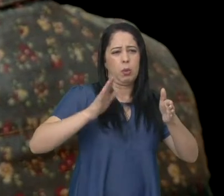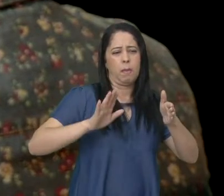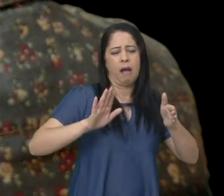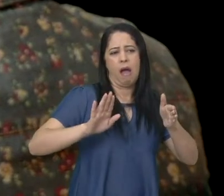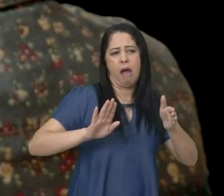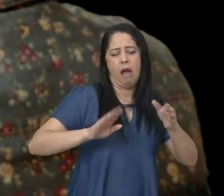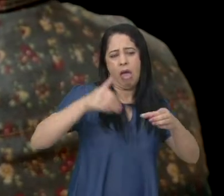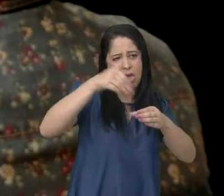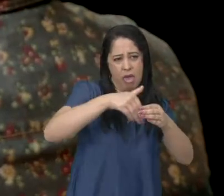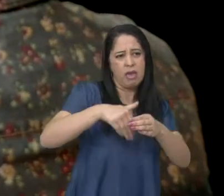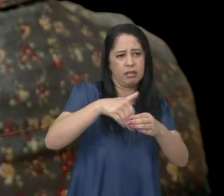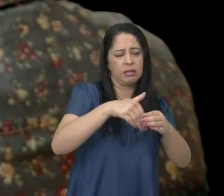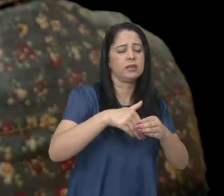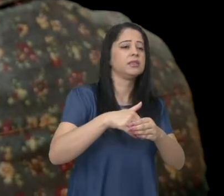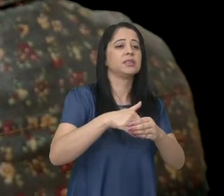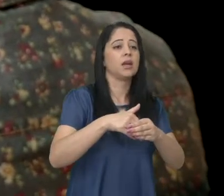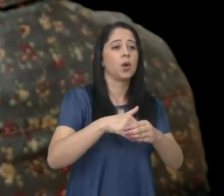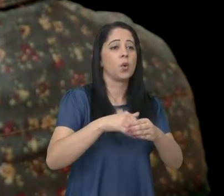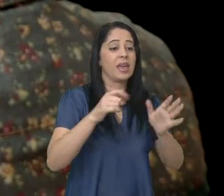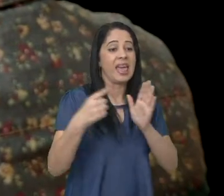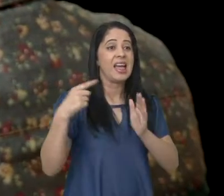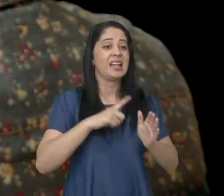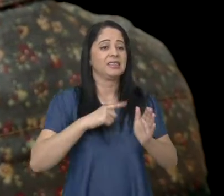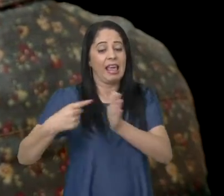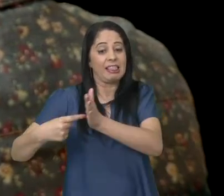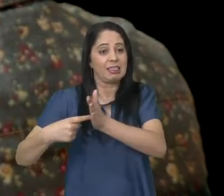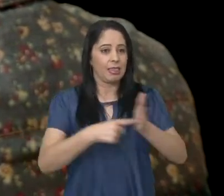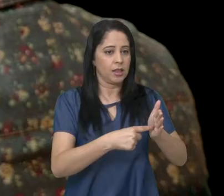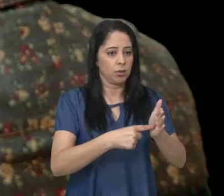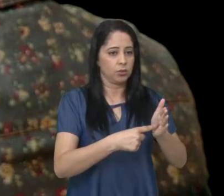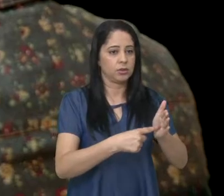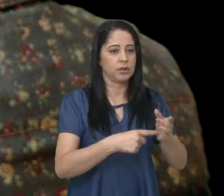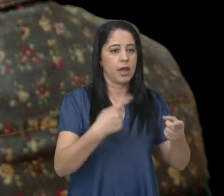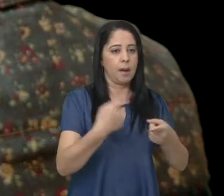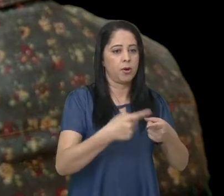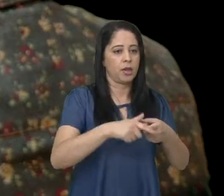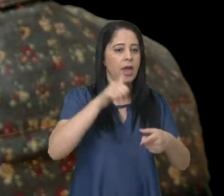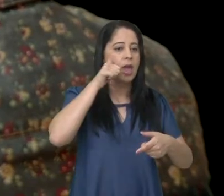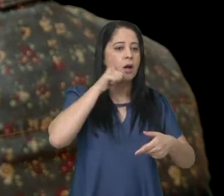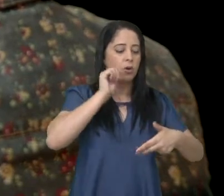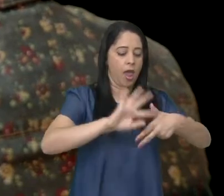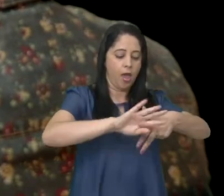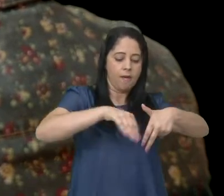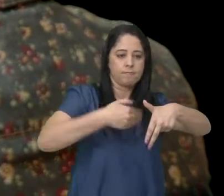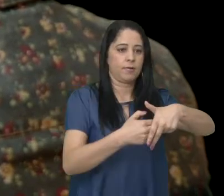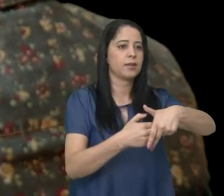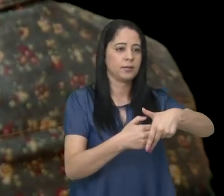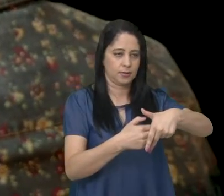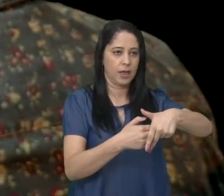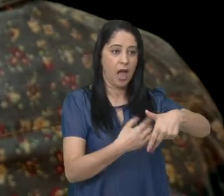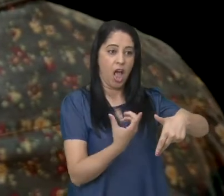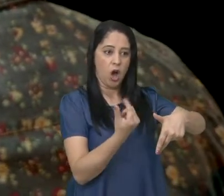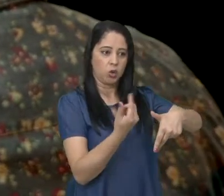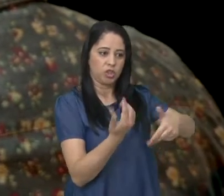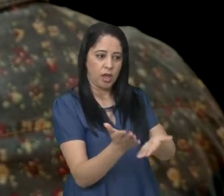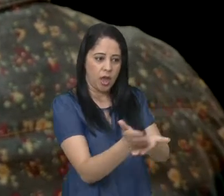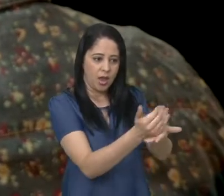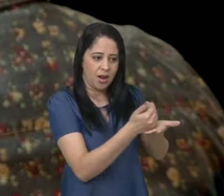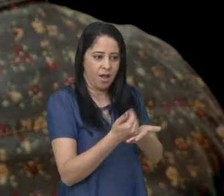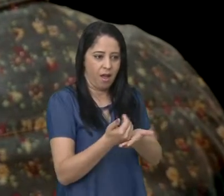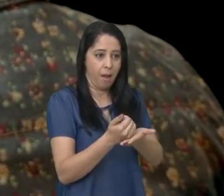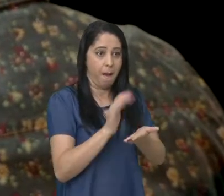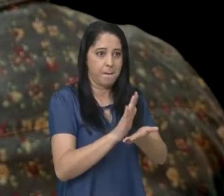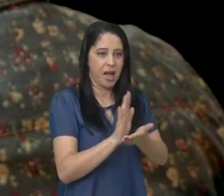que o financiamento público foi para as mulheres, mas elas não tiveram voto e foi para o partido. Com isso,